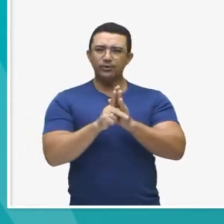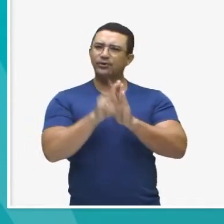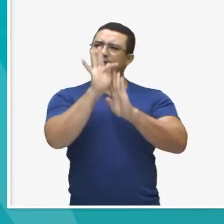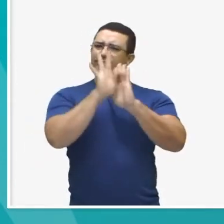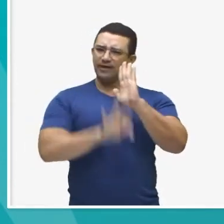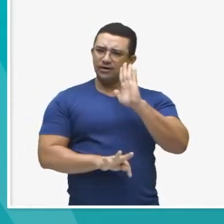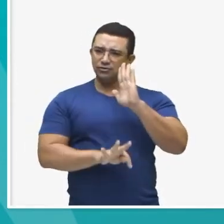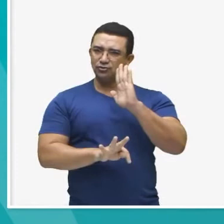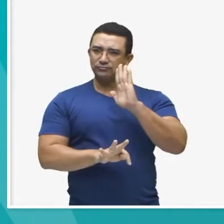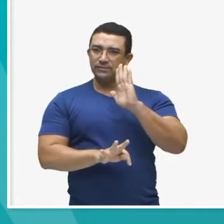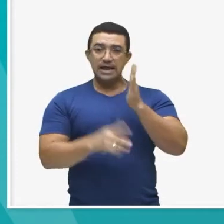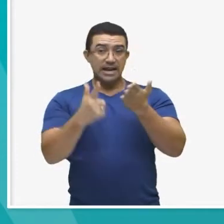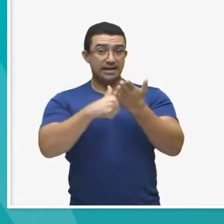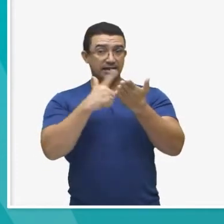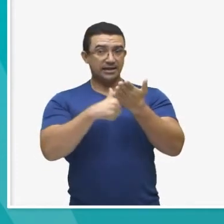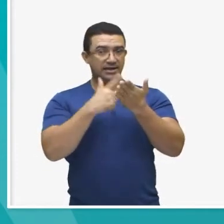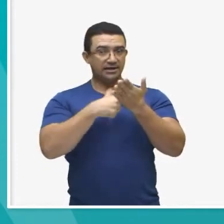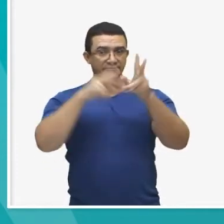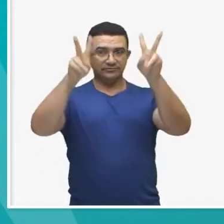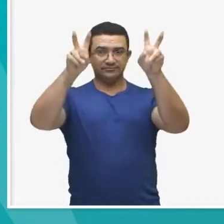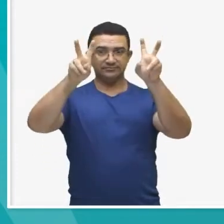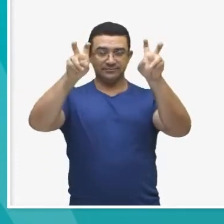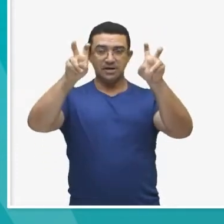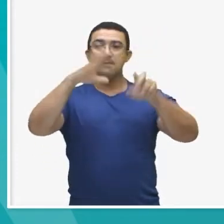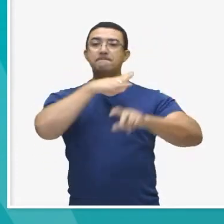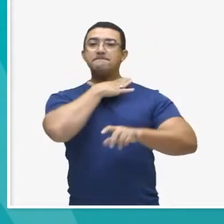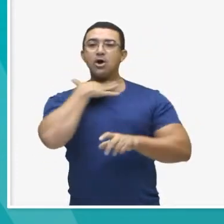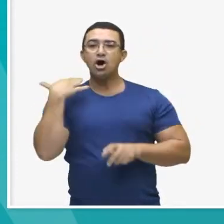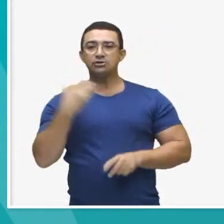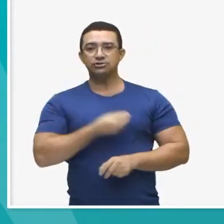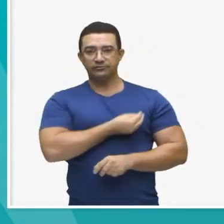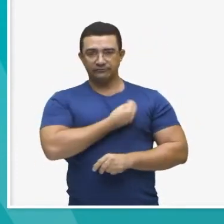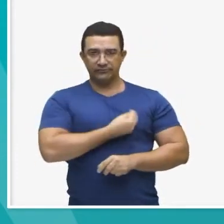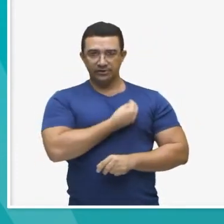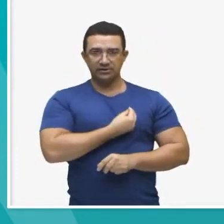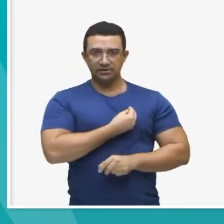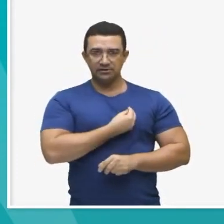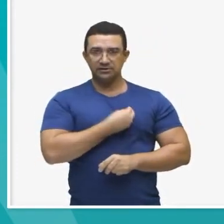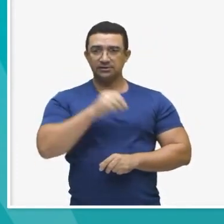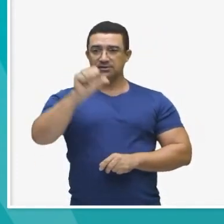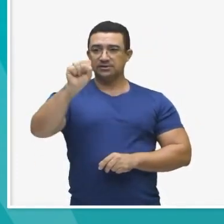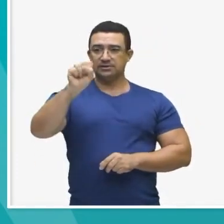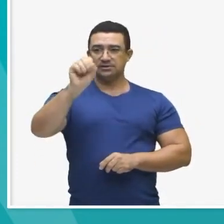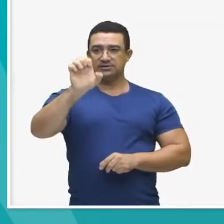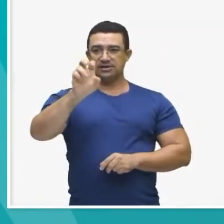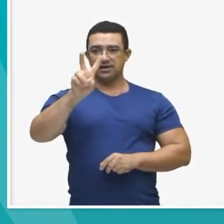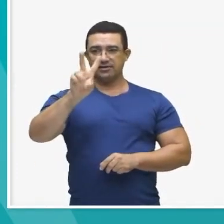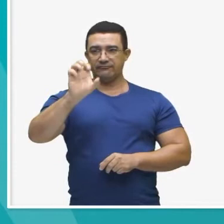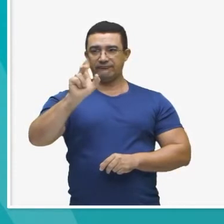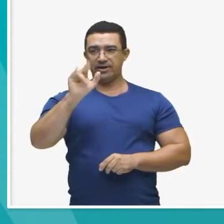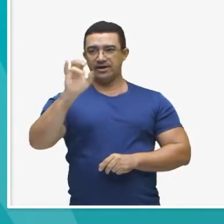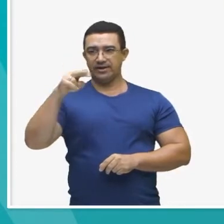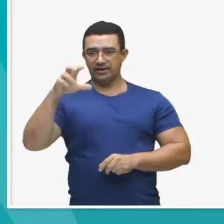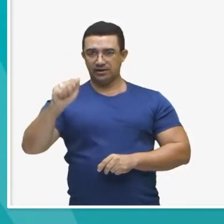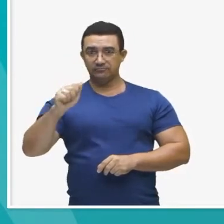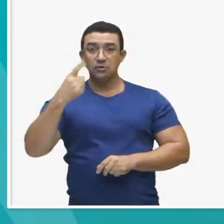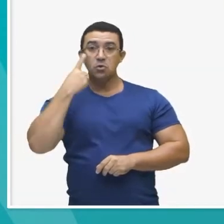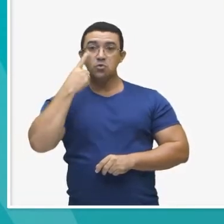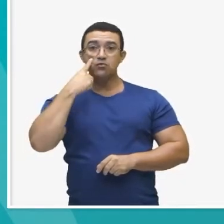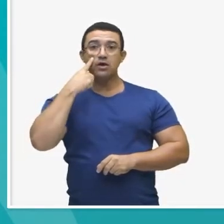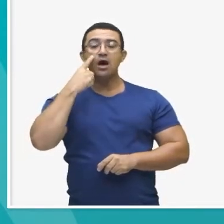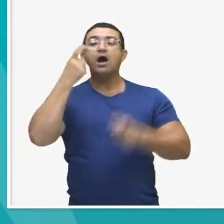não é? Vamos agora então entender de onde o Severino vai partir e para onde ele vai migrar e como